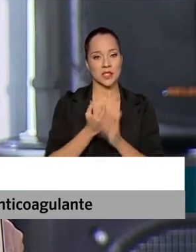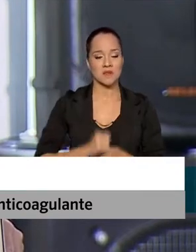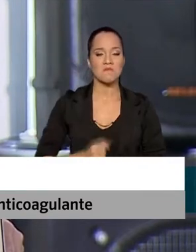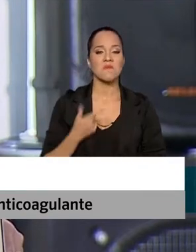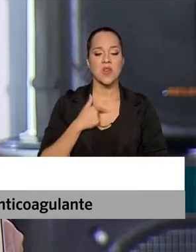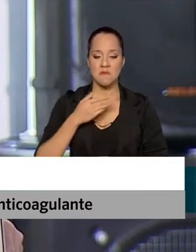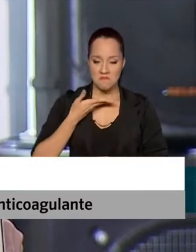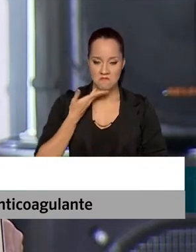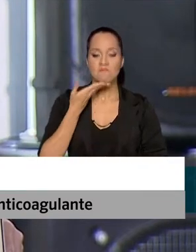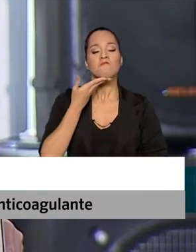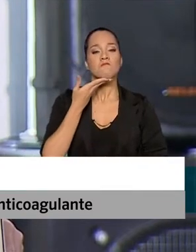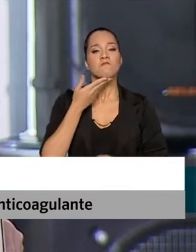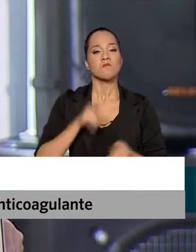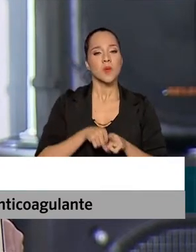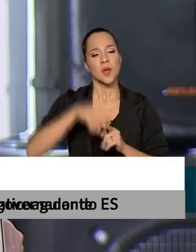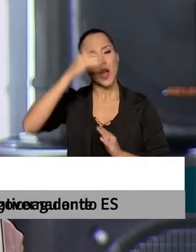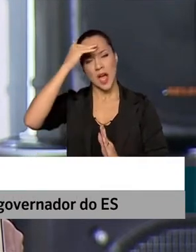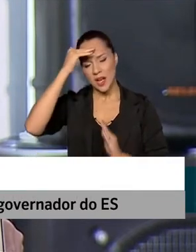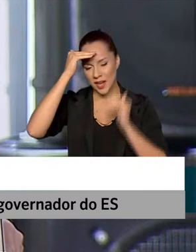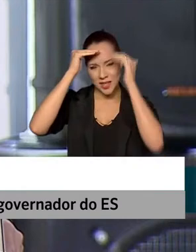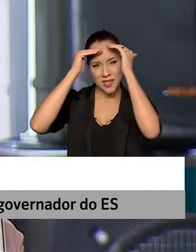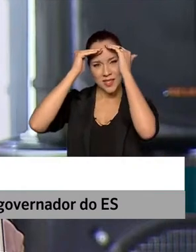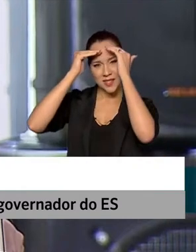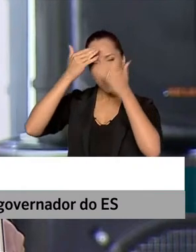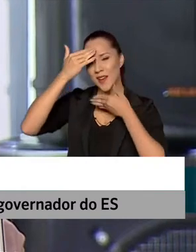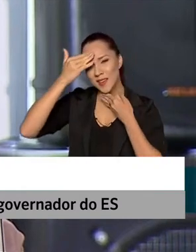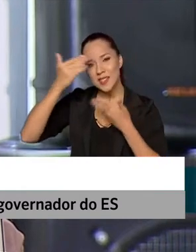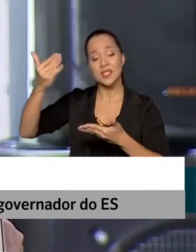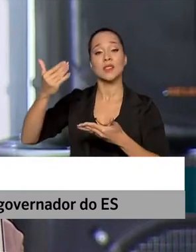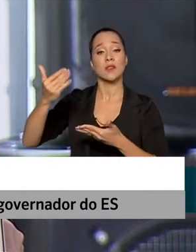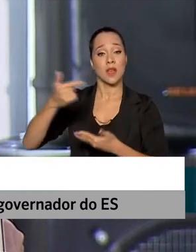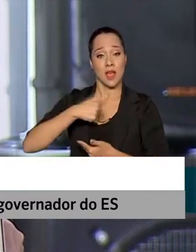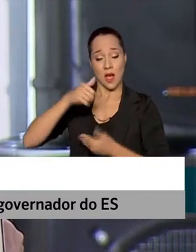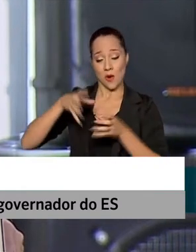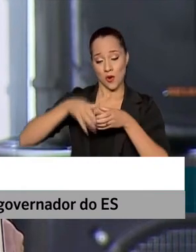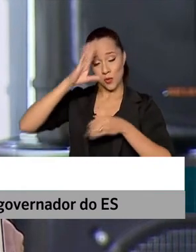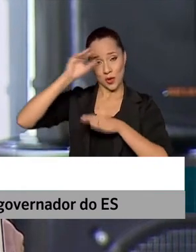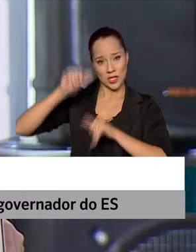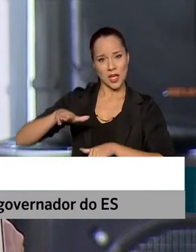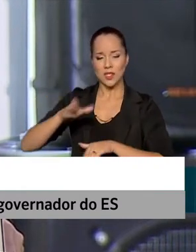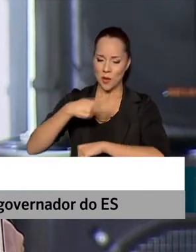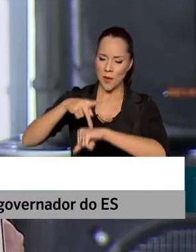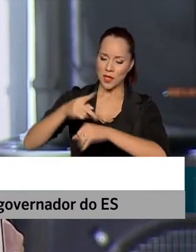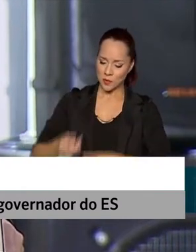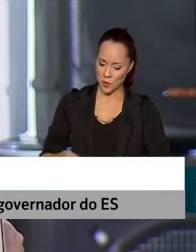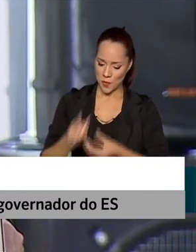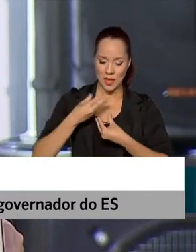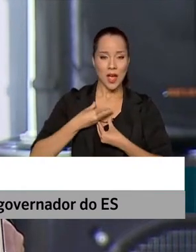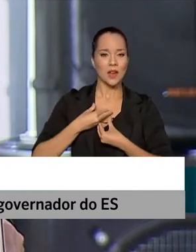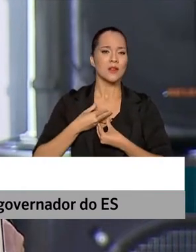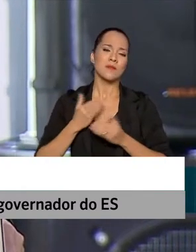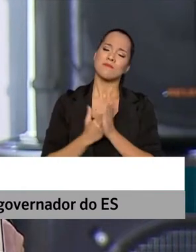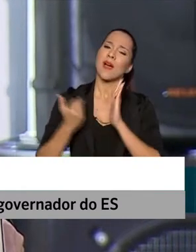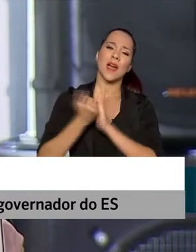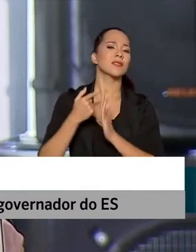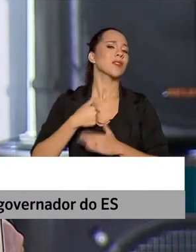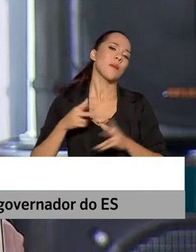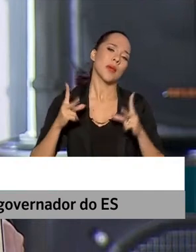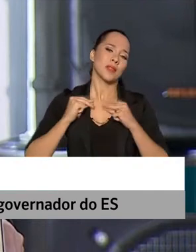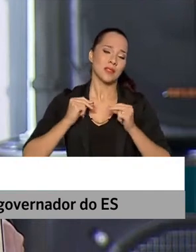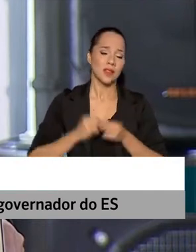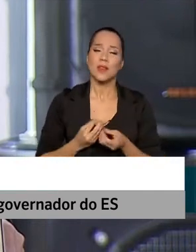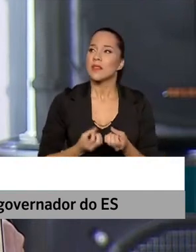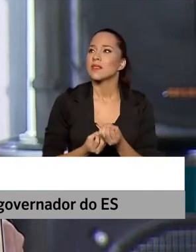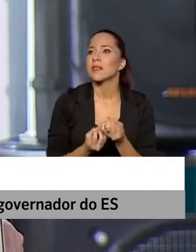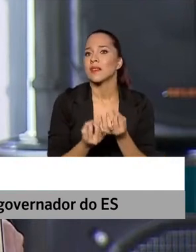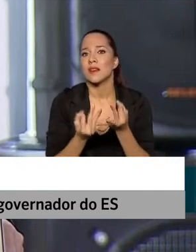cabeça erguida e agradecida ao meu exército e ao meu país por tudo que me proporcionaram, muito mais do que eu merecia. Tantas